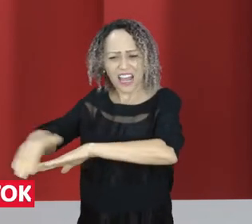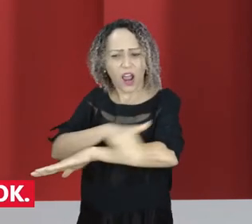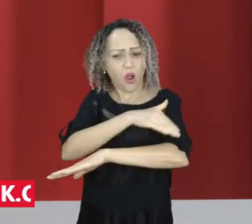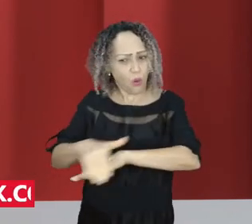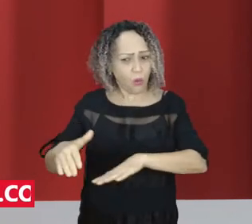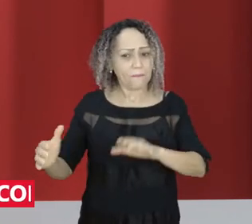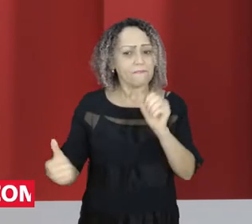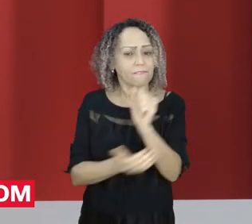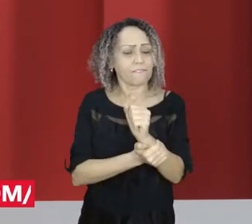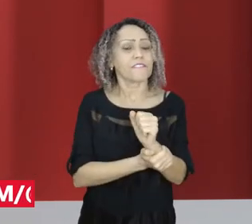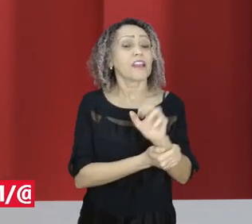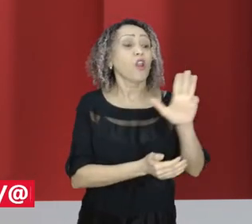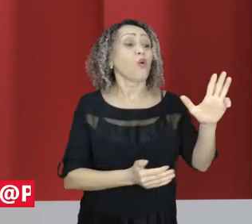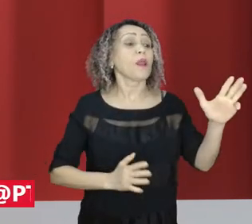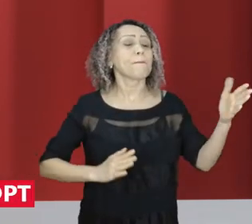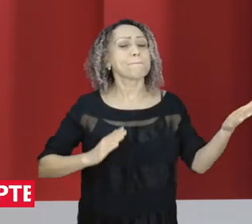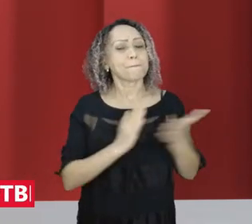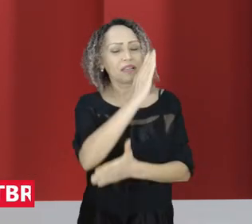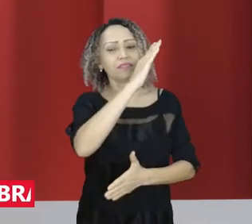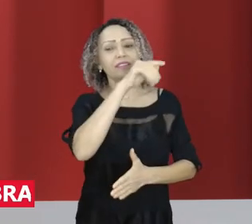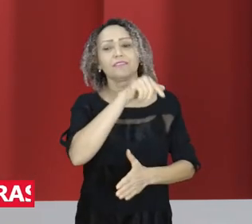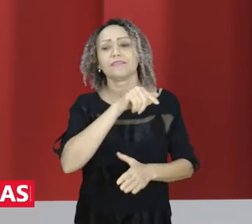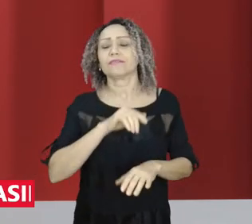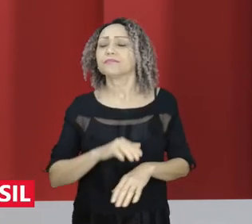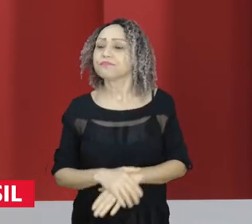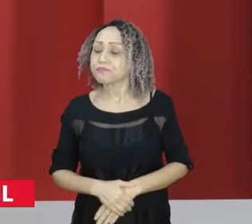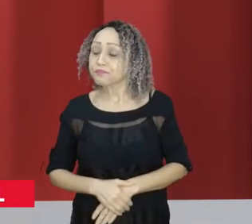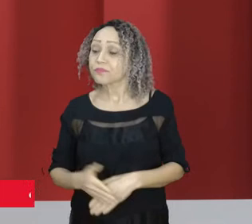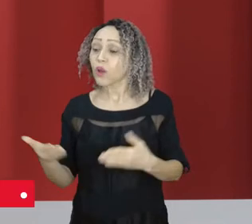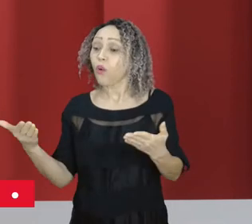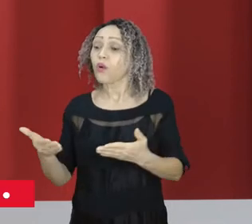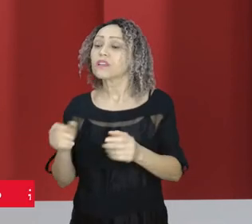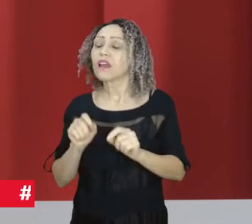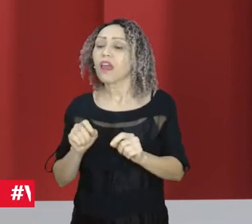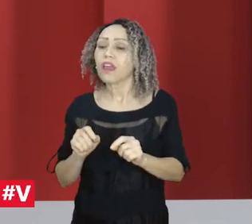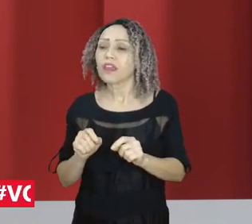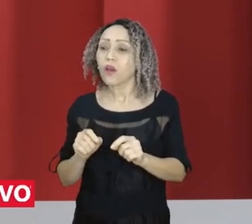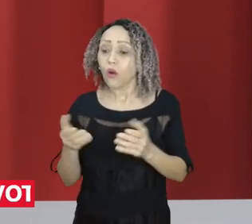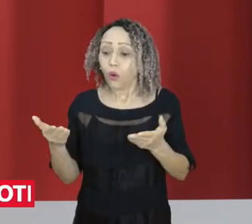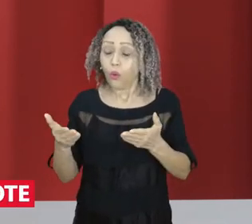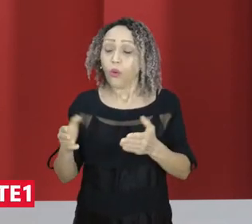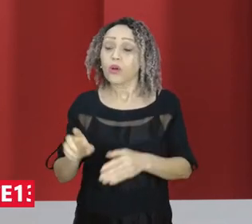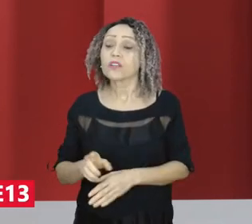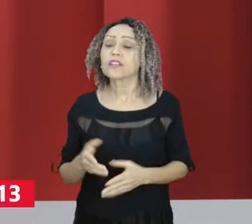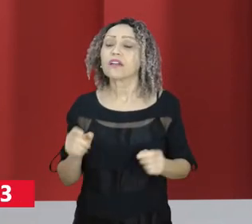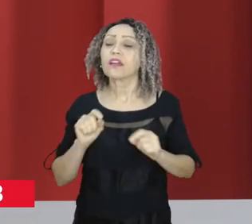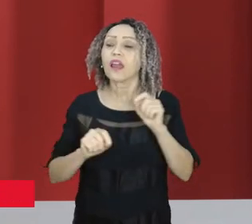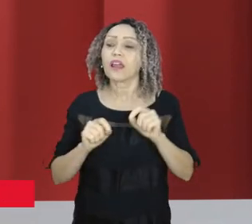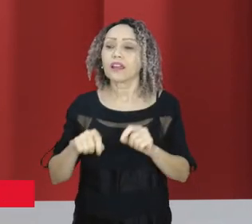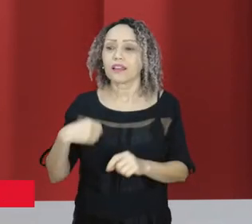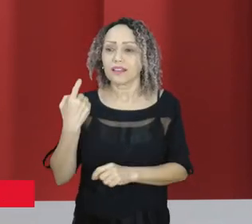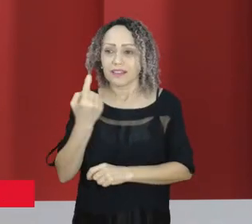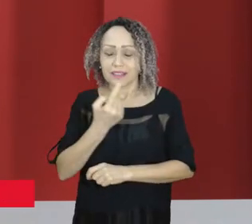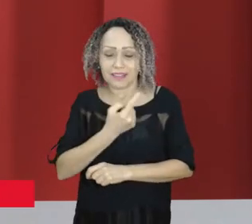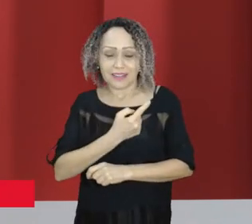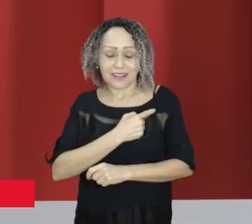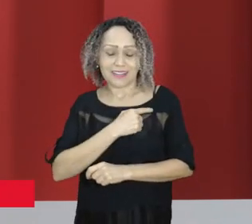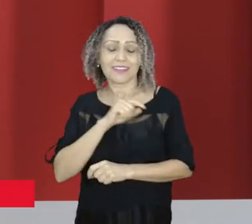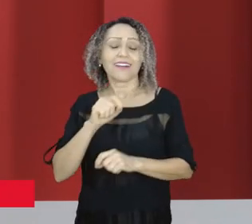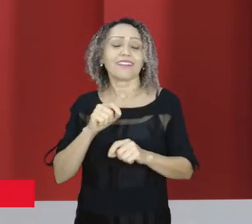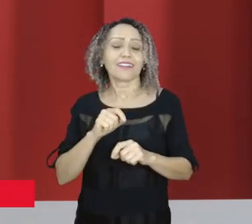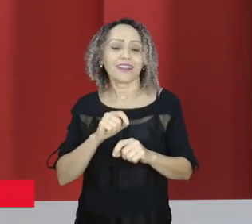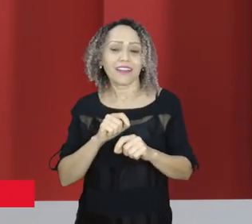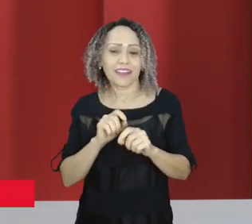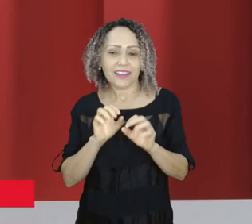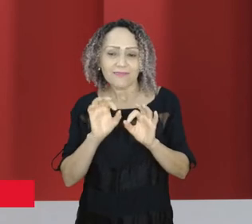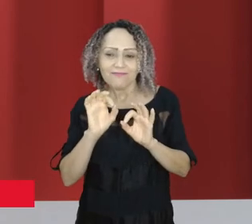também tem missão para nossa militância. Quem vai contar para a gente um pouquinho mais sobre a missão de hoje é nossa gestora de redes sociais aqui do PT,